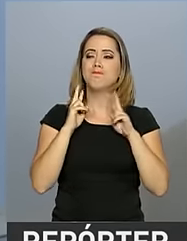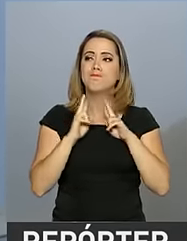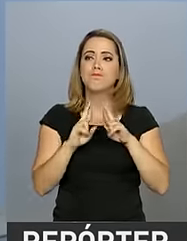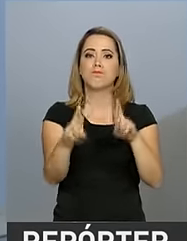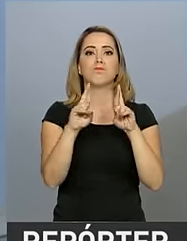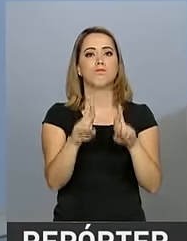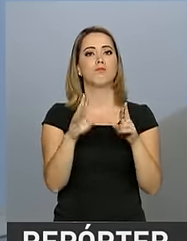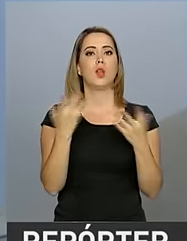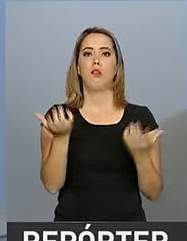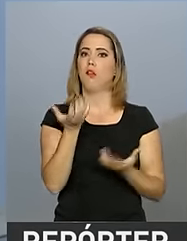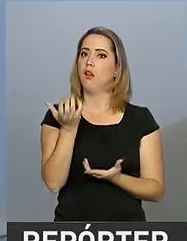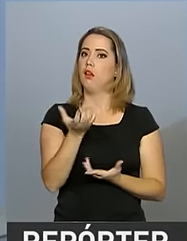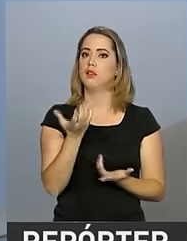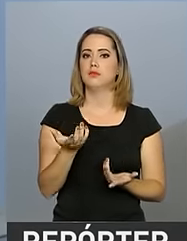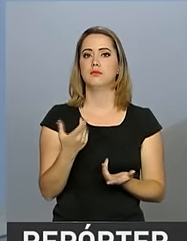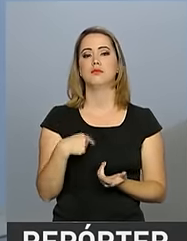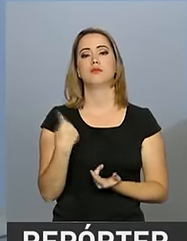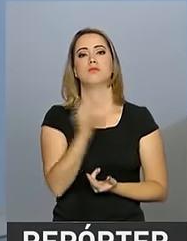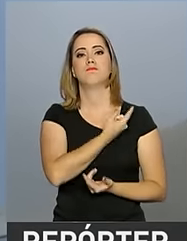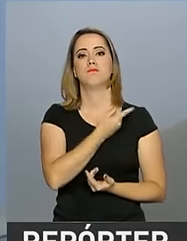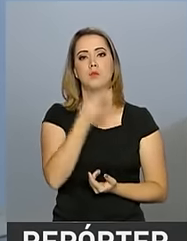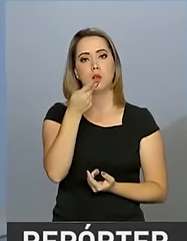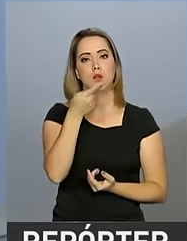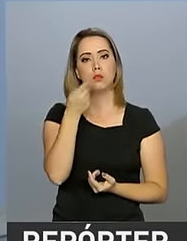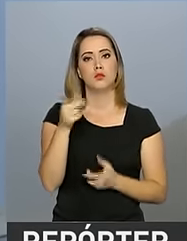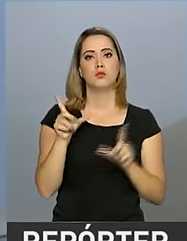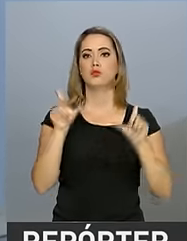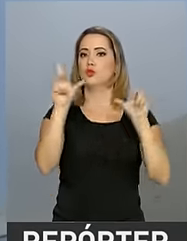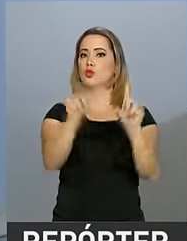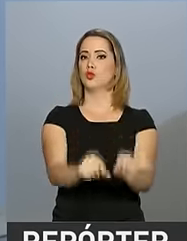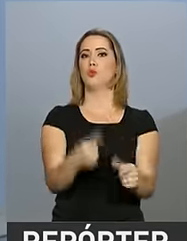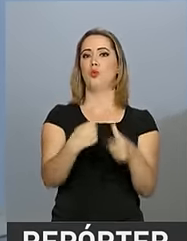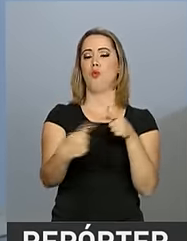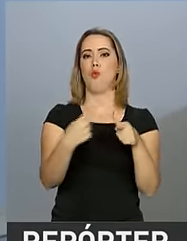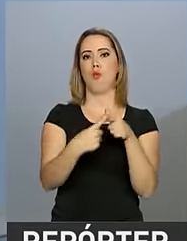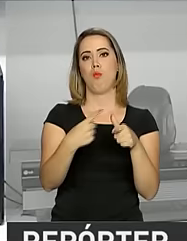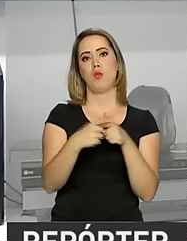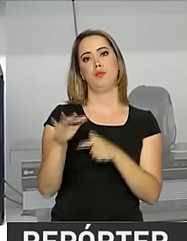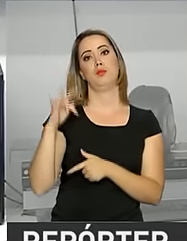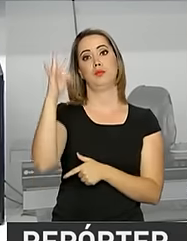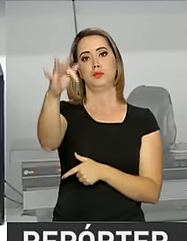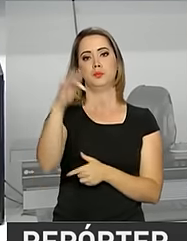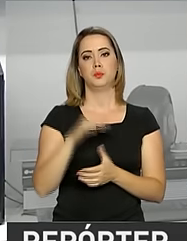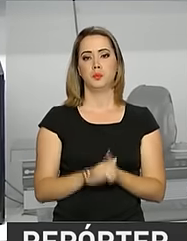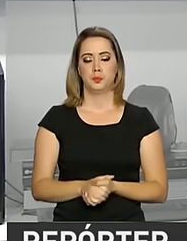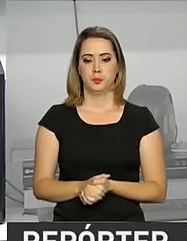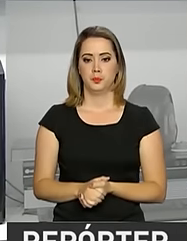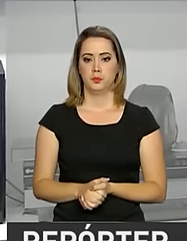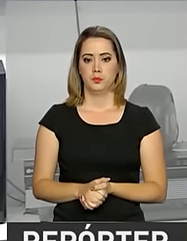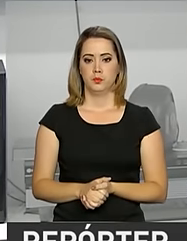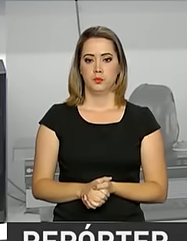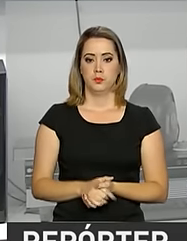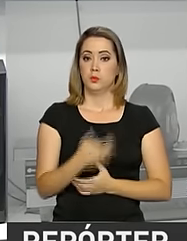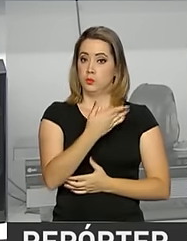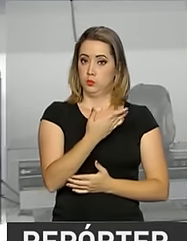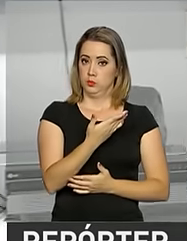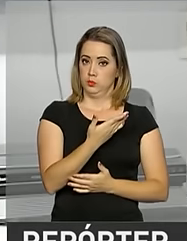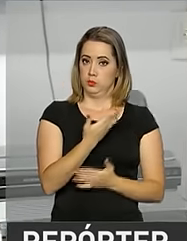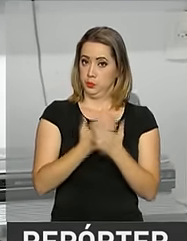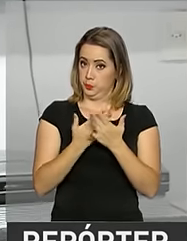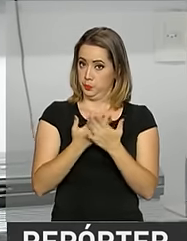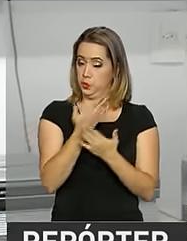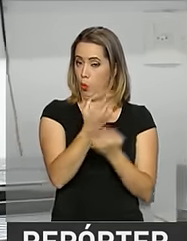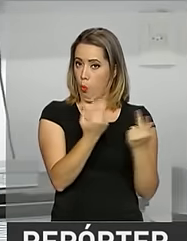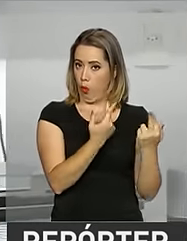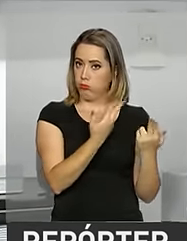exige, a gente está falando em diminuir a criminalidade do futuro. São em salas de aula como essa que os jovens